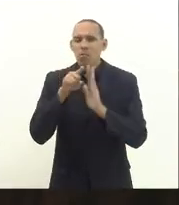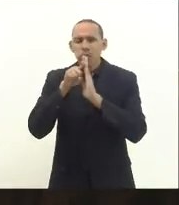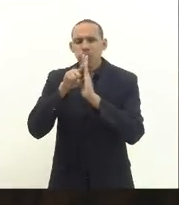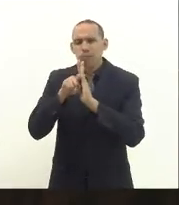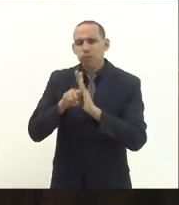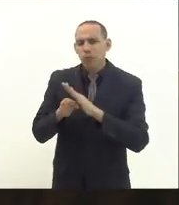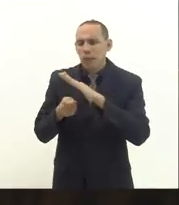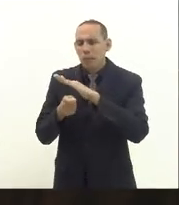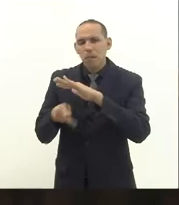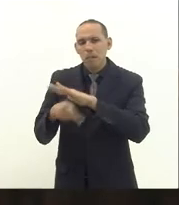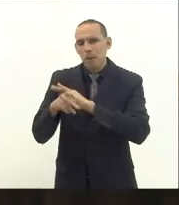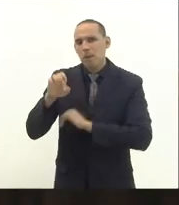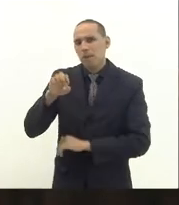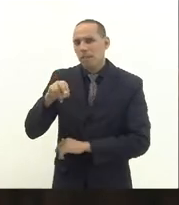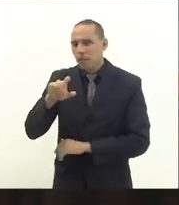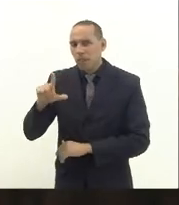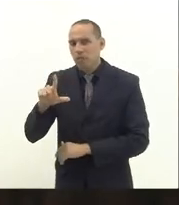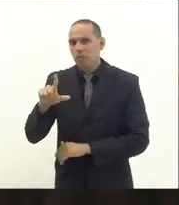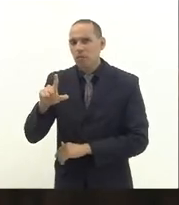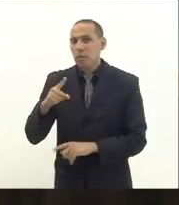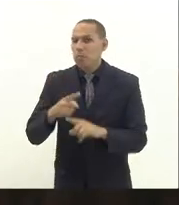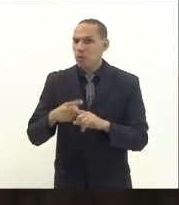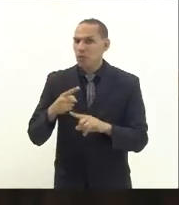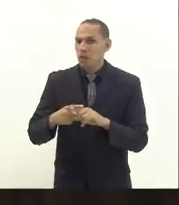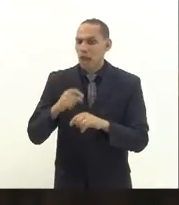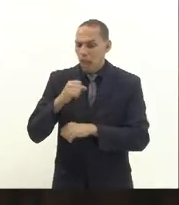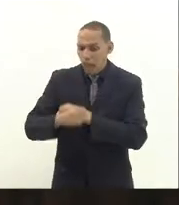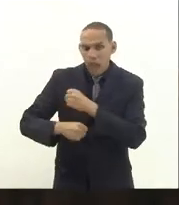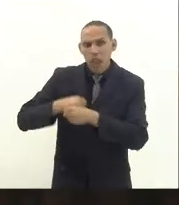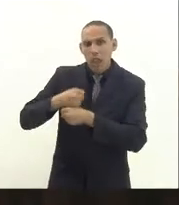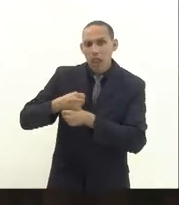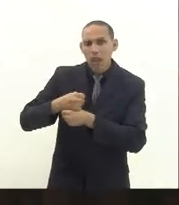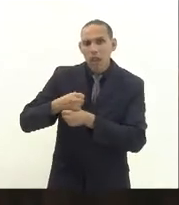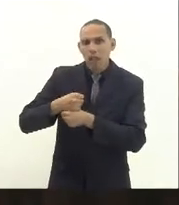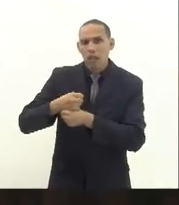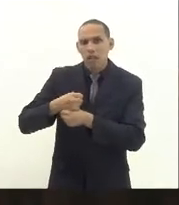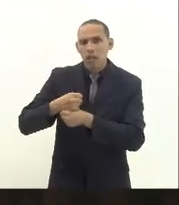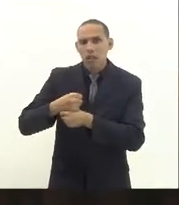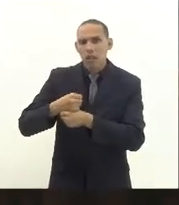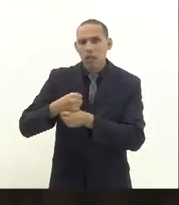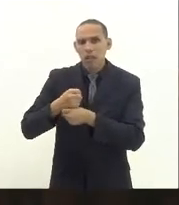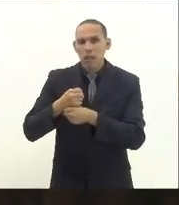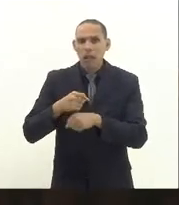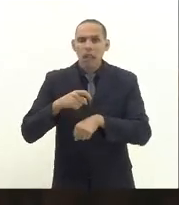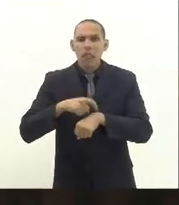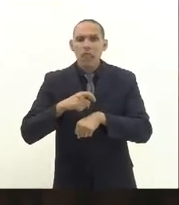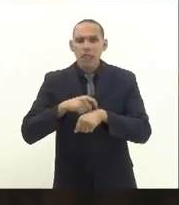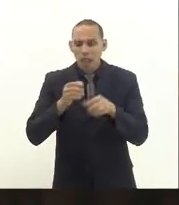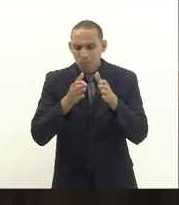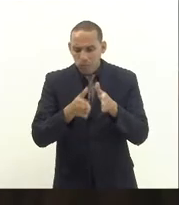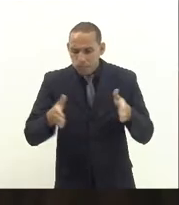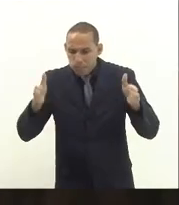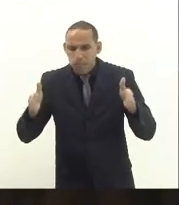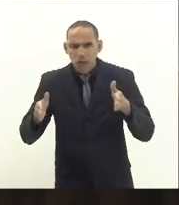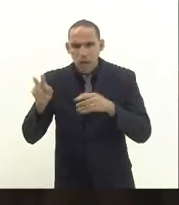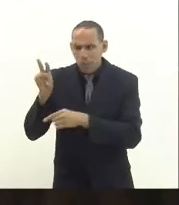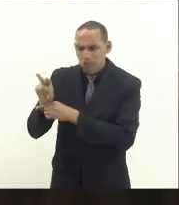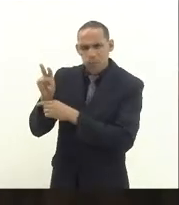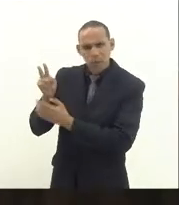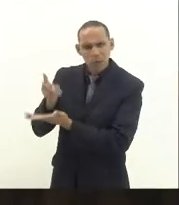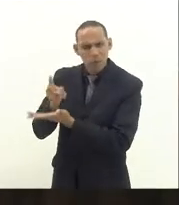investimento dessas dessa empresa porque não dá para o ano que vem ter prorrogado a concessão dessa empresa